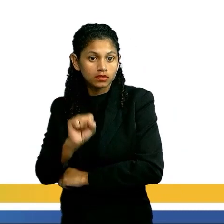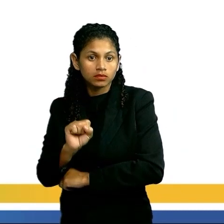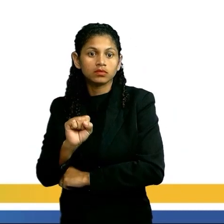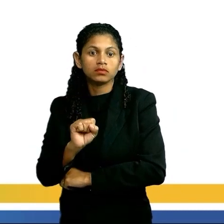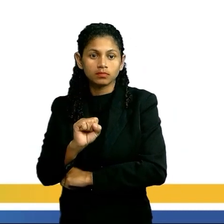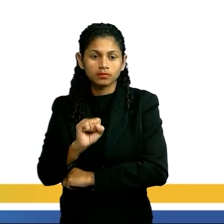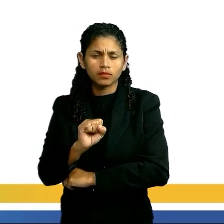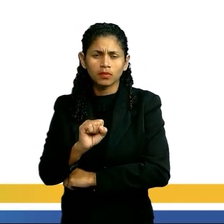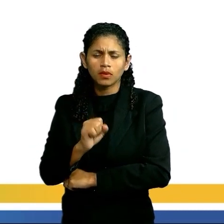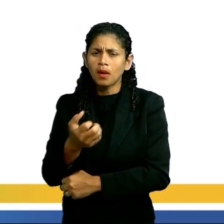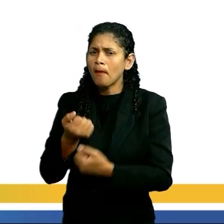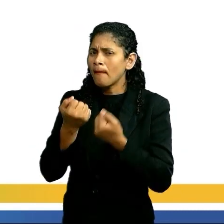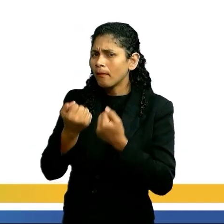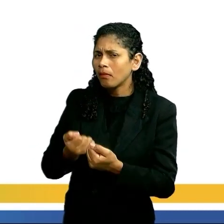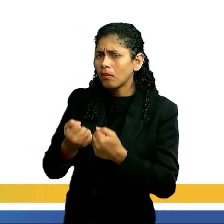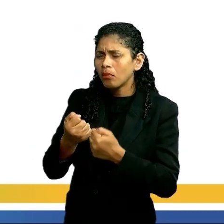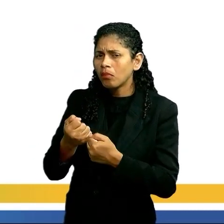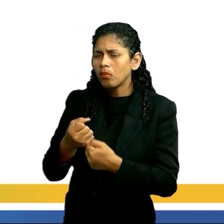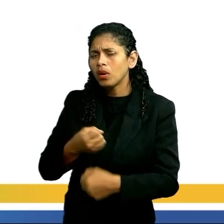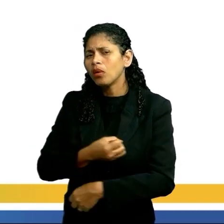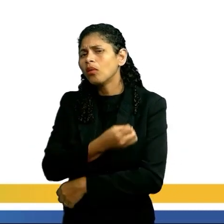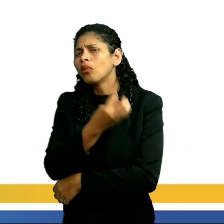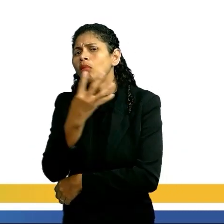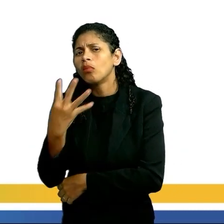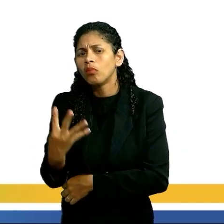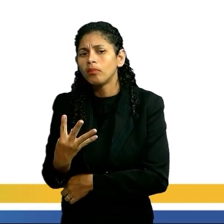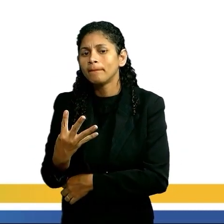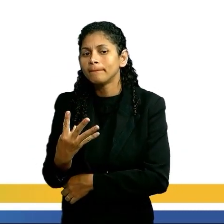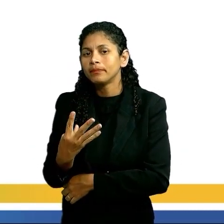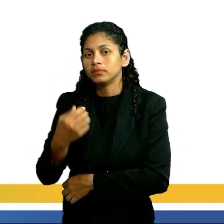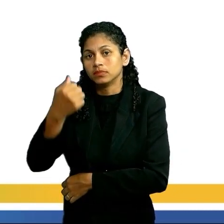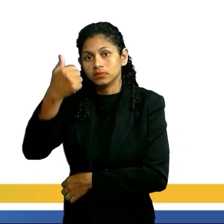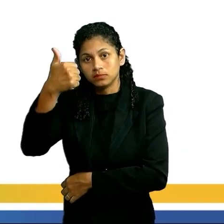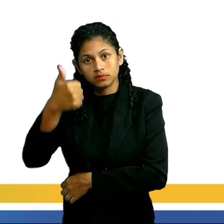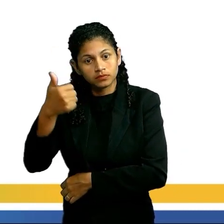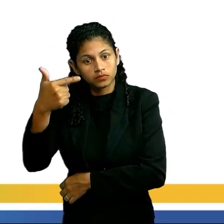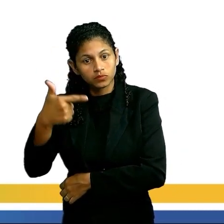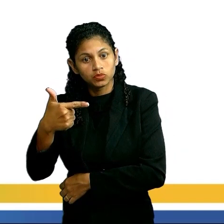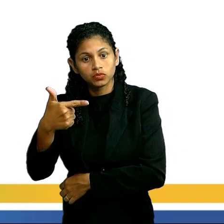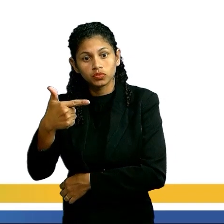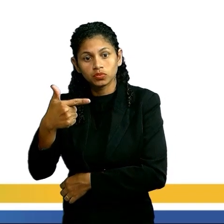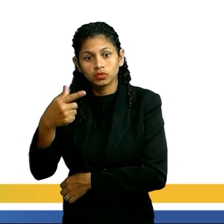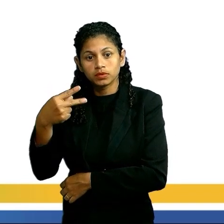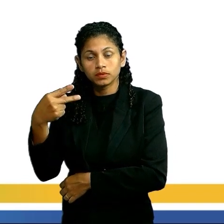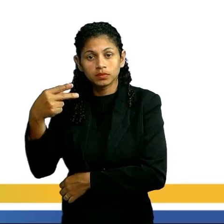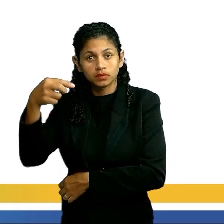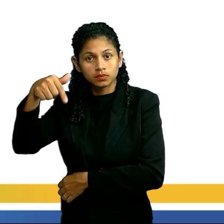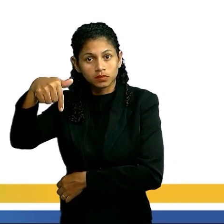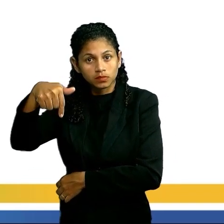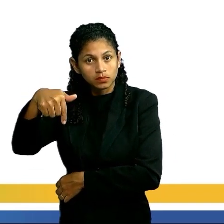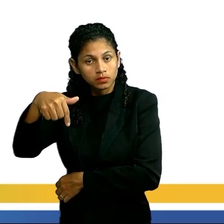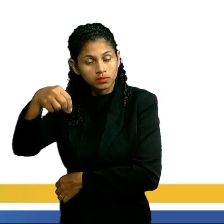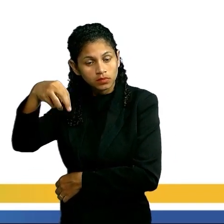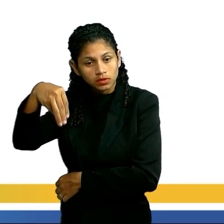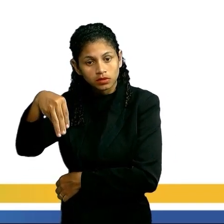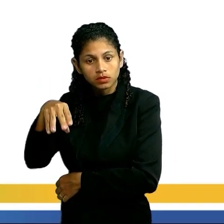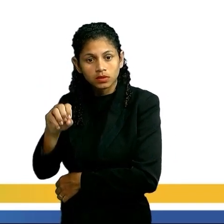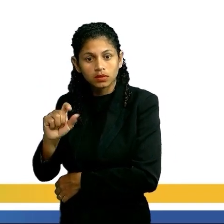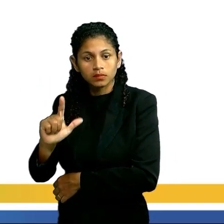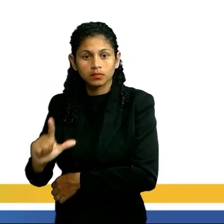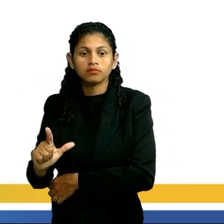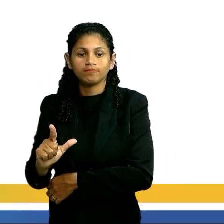você vai ver nos dados da questão, vê que pesa 12 gramas por mol. Aí você faz a multiplicação, 12 vezes